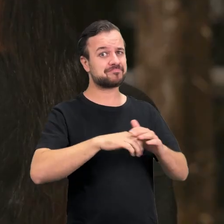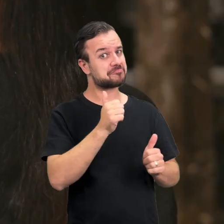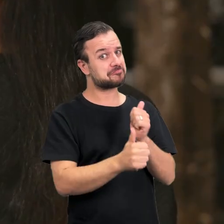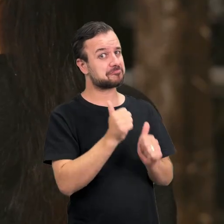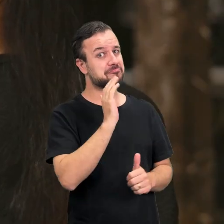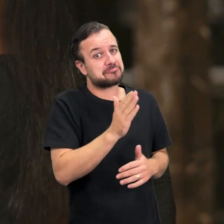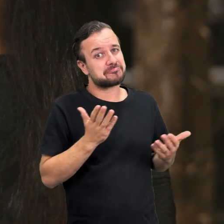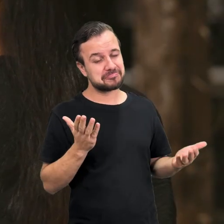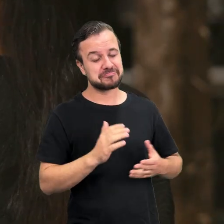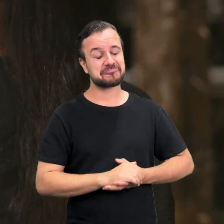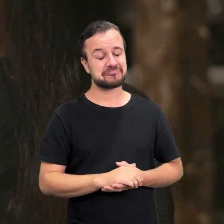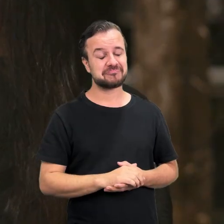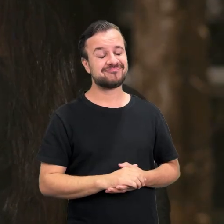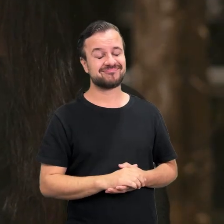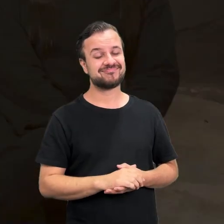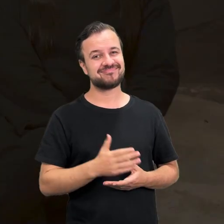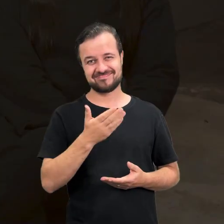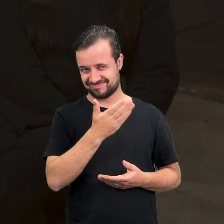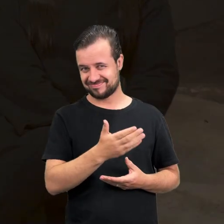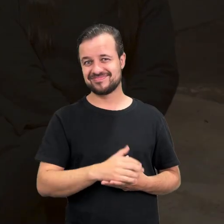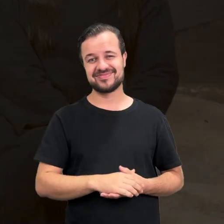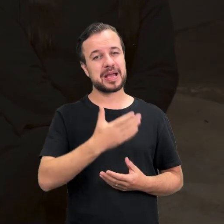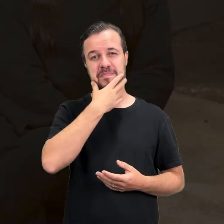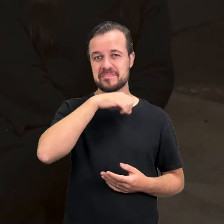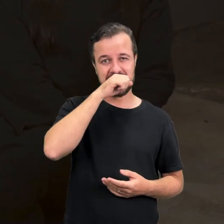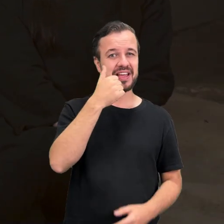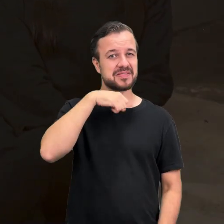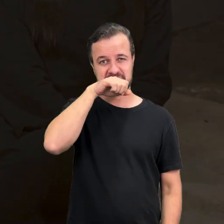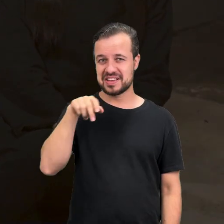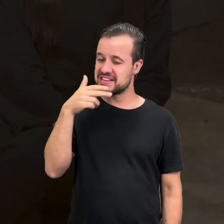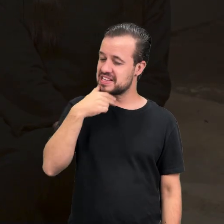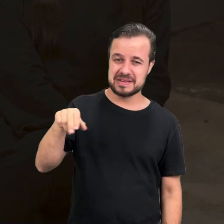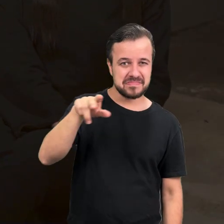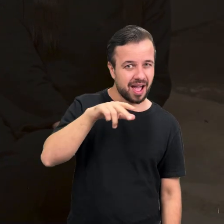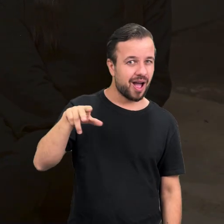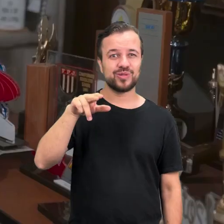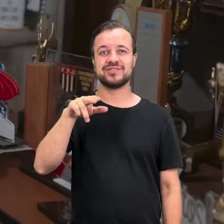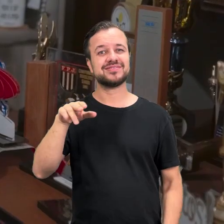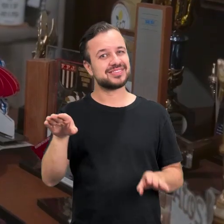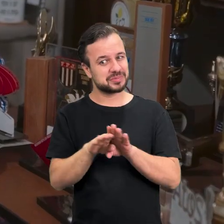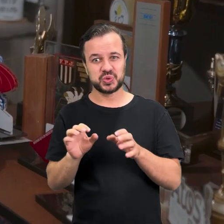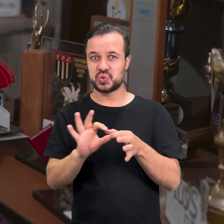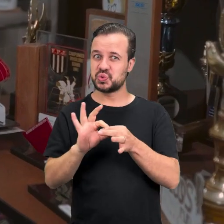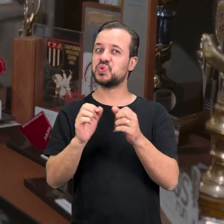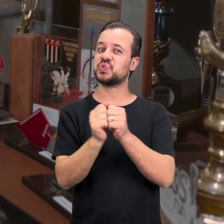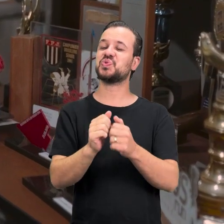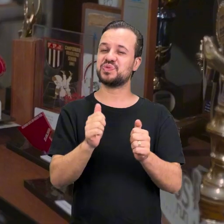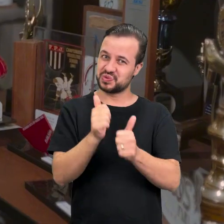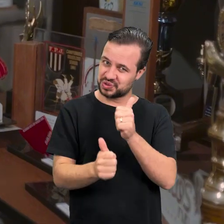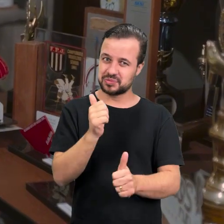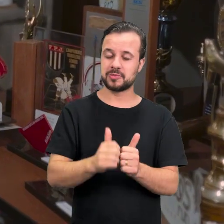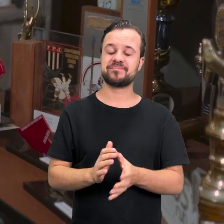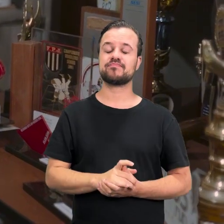ver. Vamos ver. Só ver isso, né? Pai, mãe, irmão, às vezes a mãe. Então daí, quando